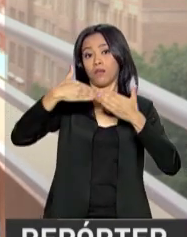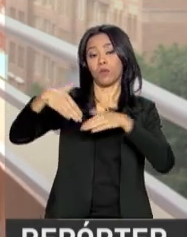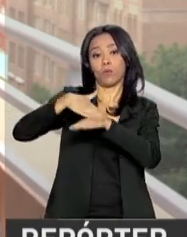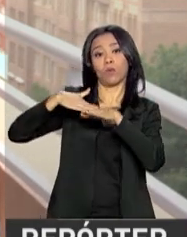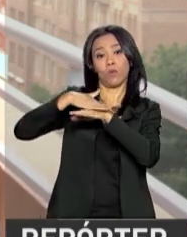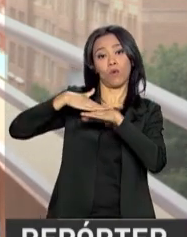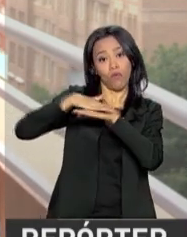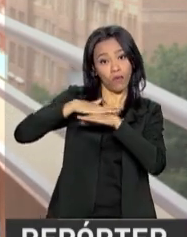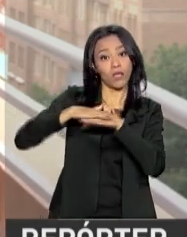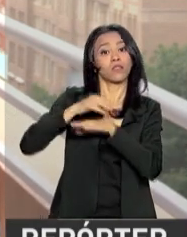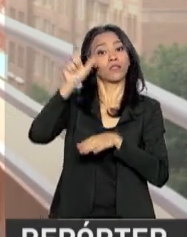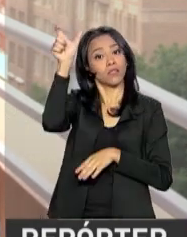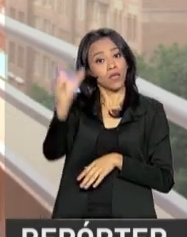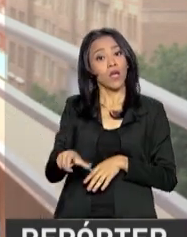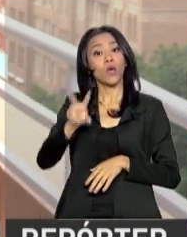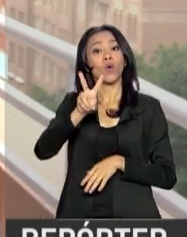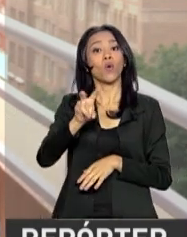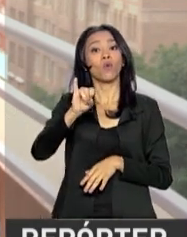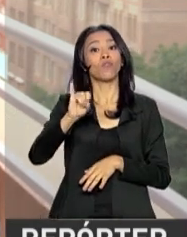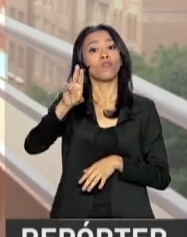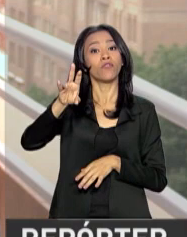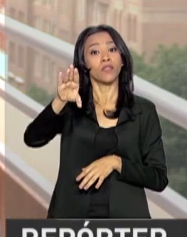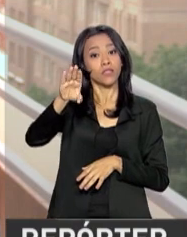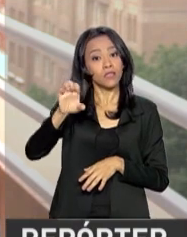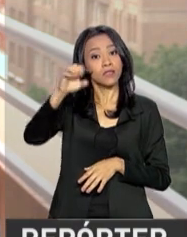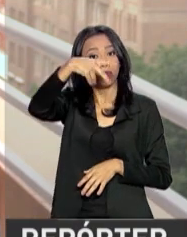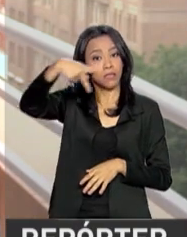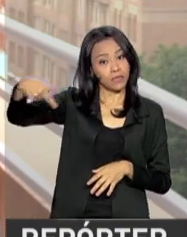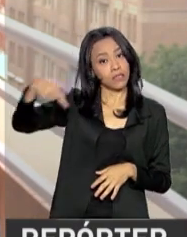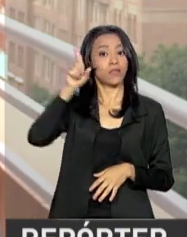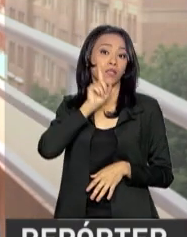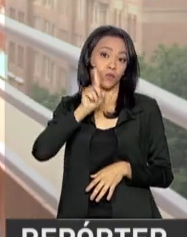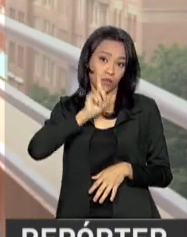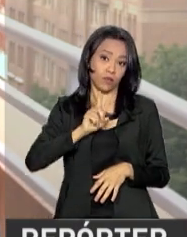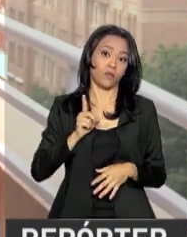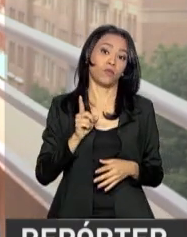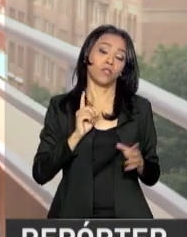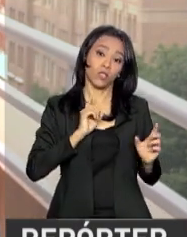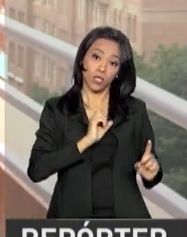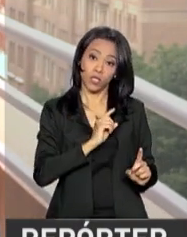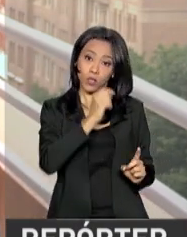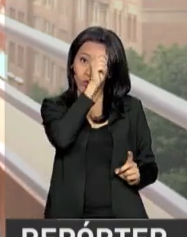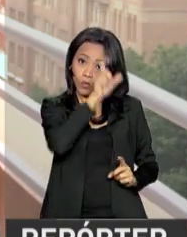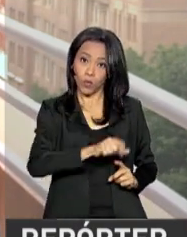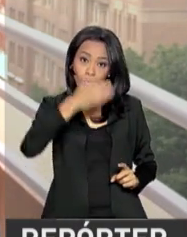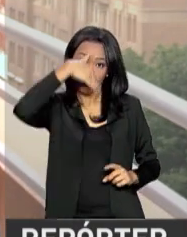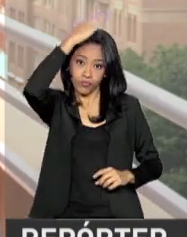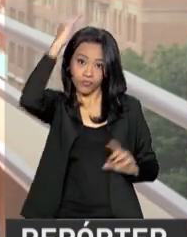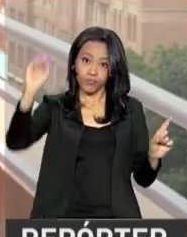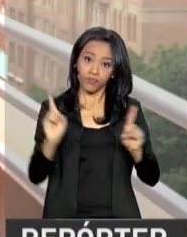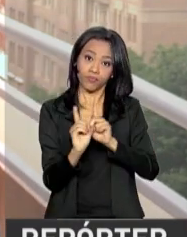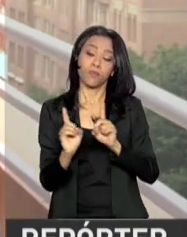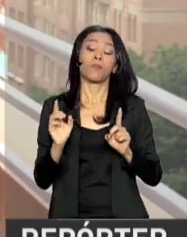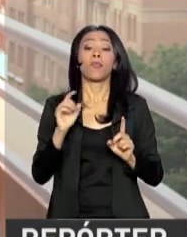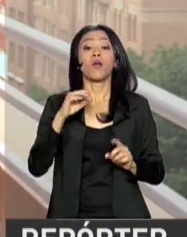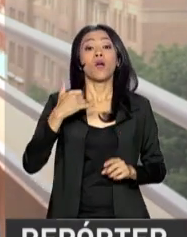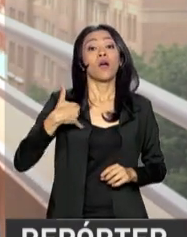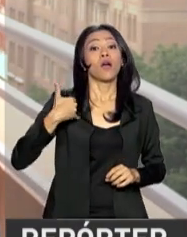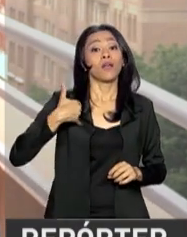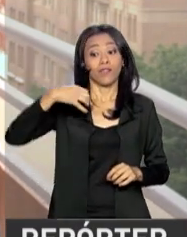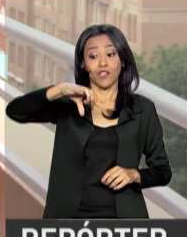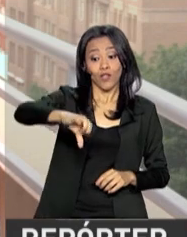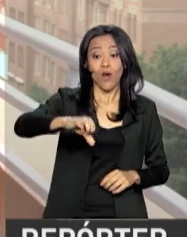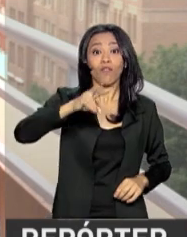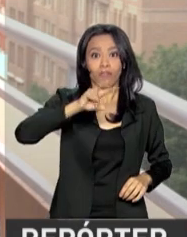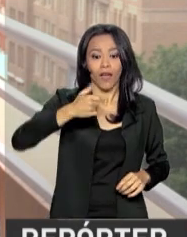americano mike pence eo presidente da república michel temer uma das crianças um menino de 9 anos deve se reencontrar com